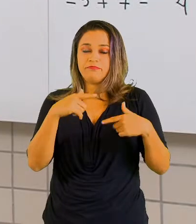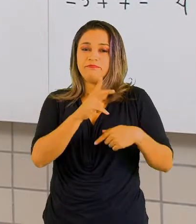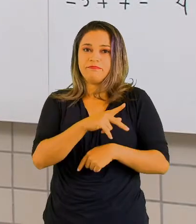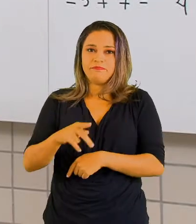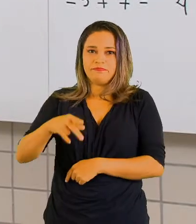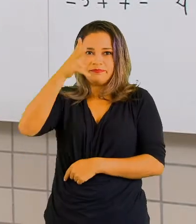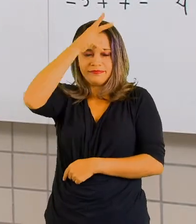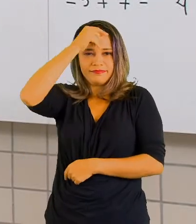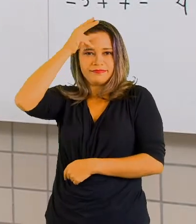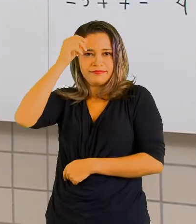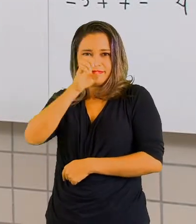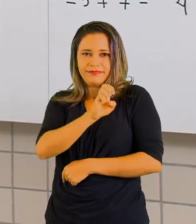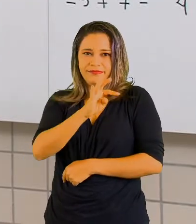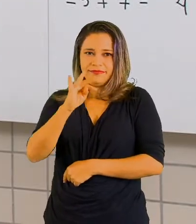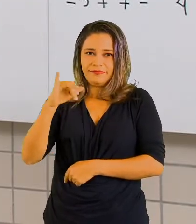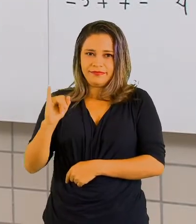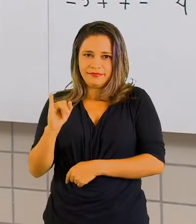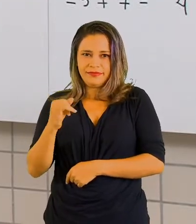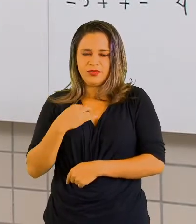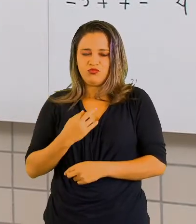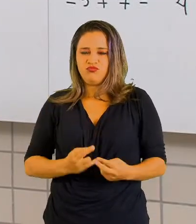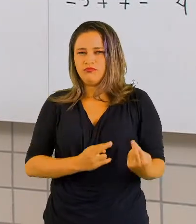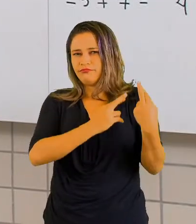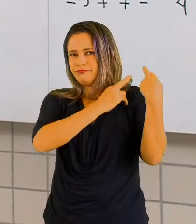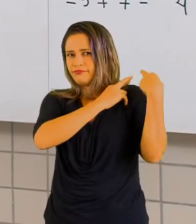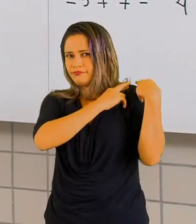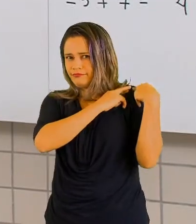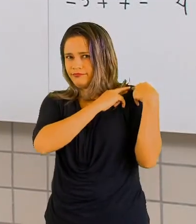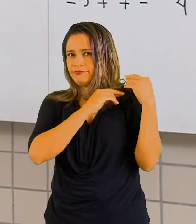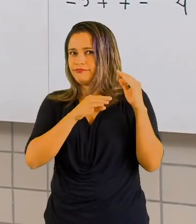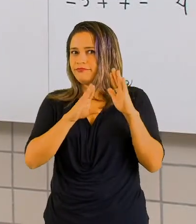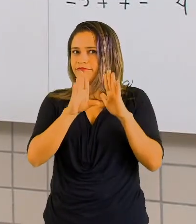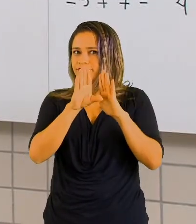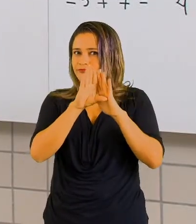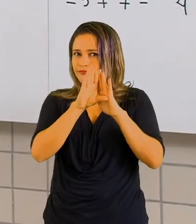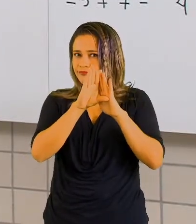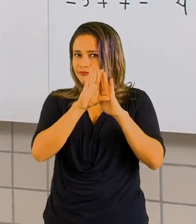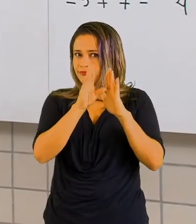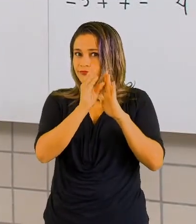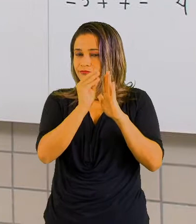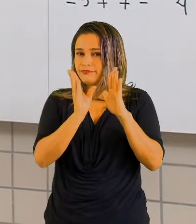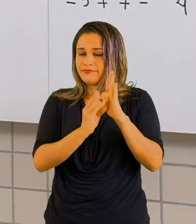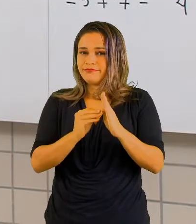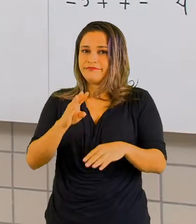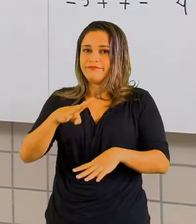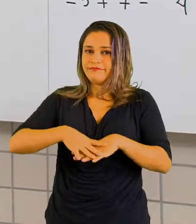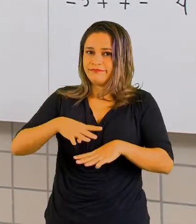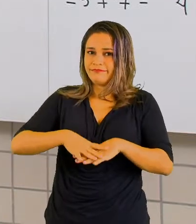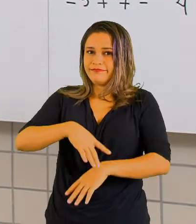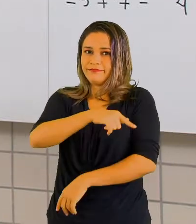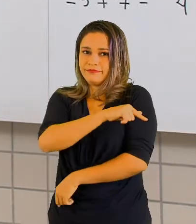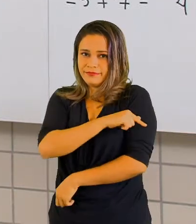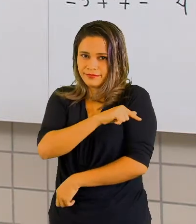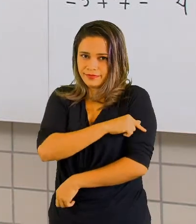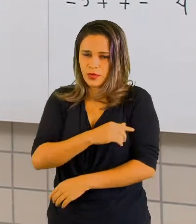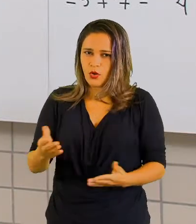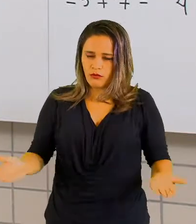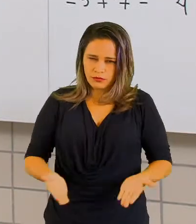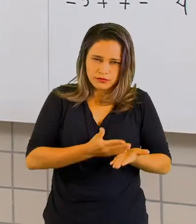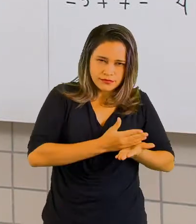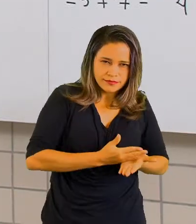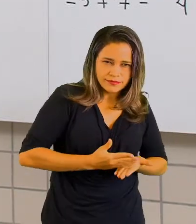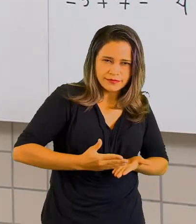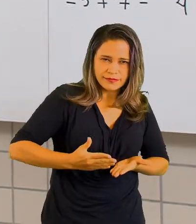Moraes e estou responsável pelo conteúdo de matemática dos 7º anos. Hoje nós vamos dar continuidade ao